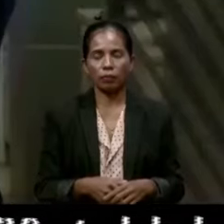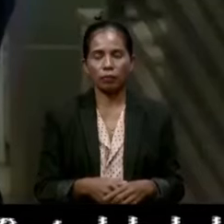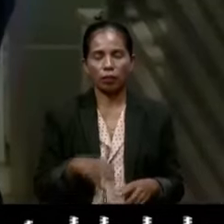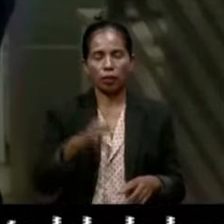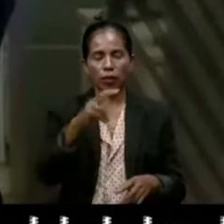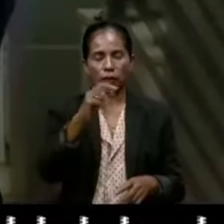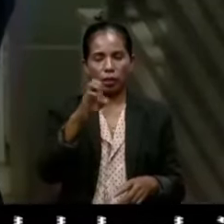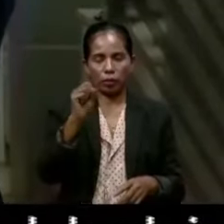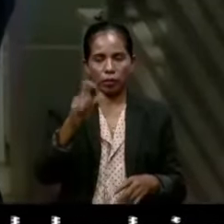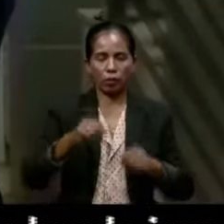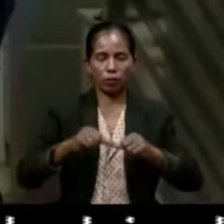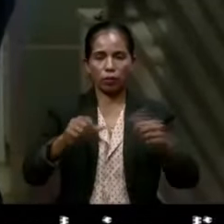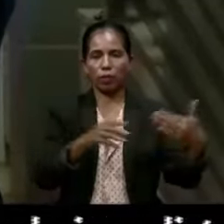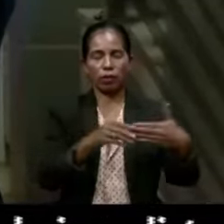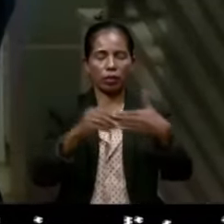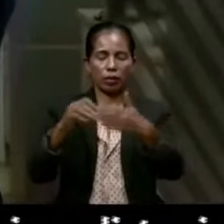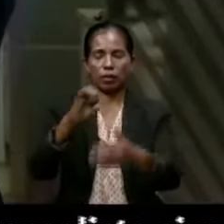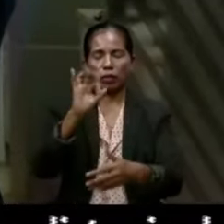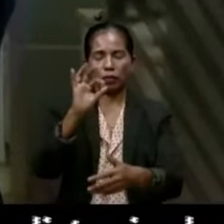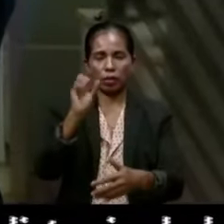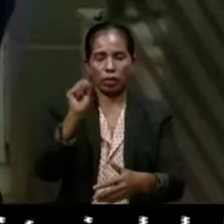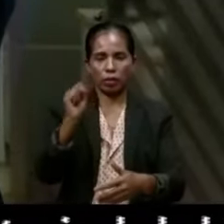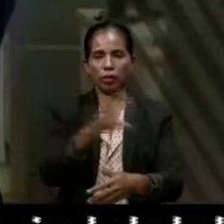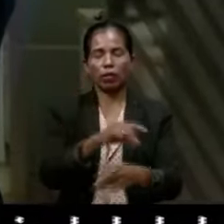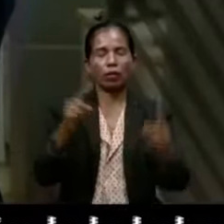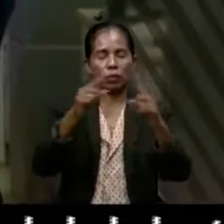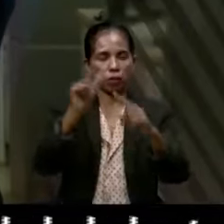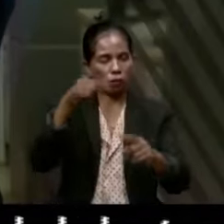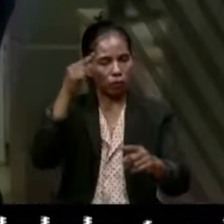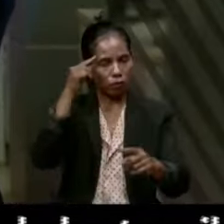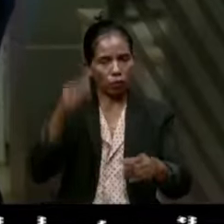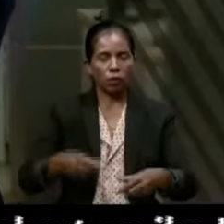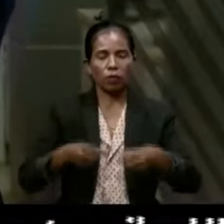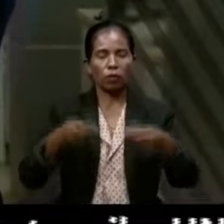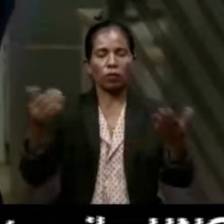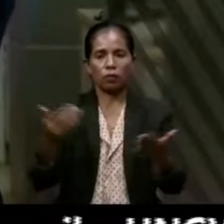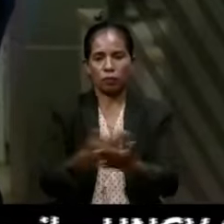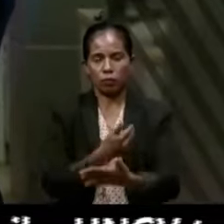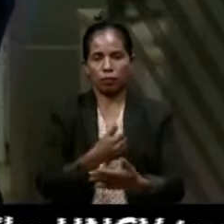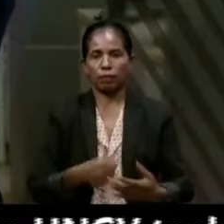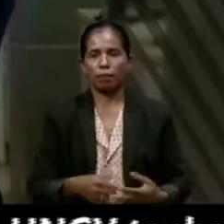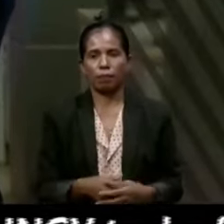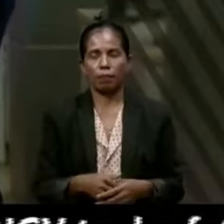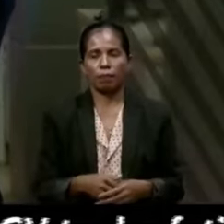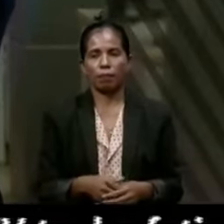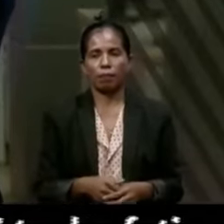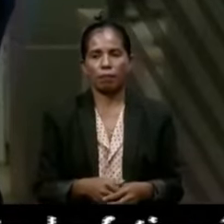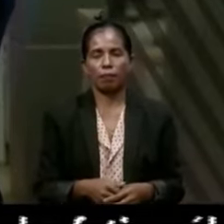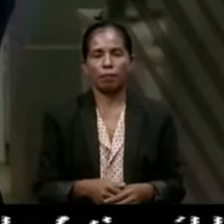Ernesto Monteiro continua a liderar a FSIP, do governo meia inspetor geral FOM.